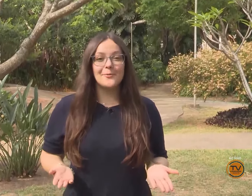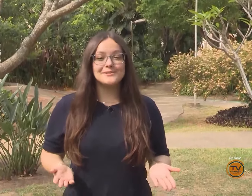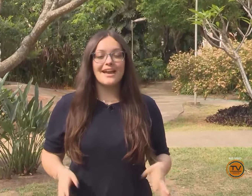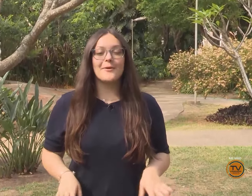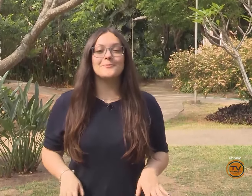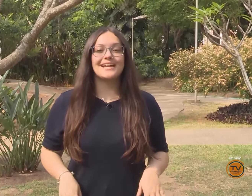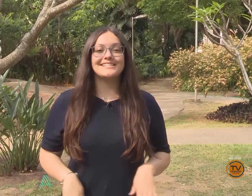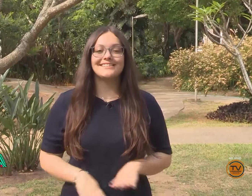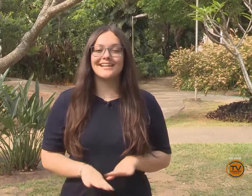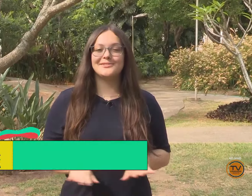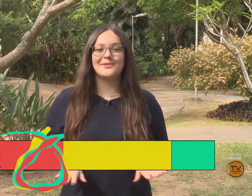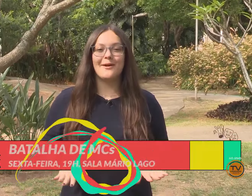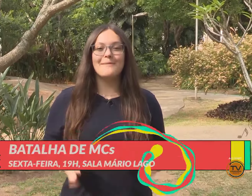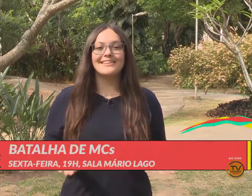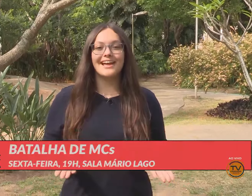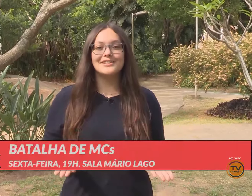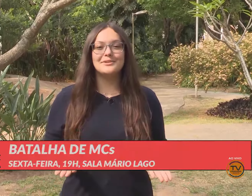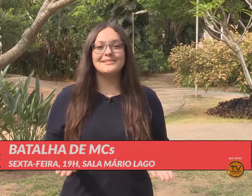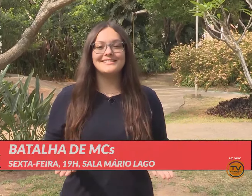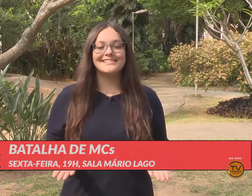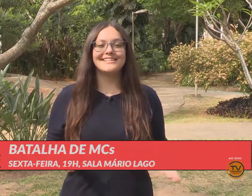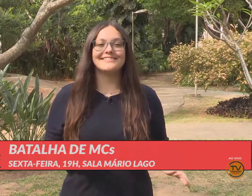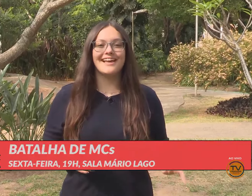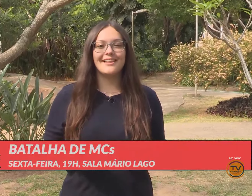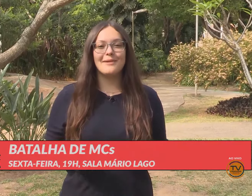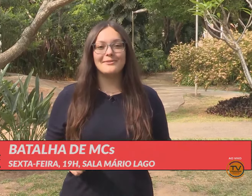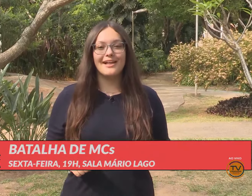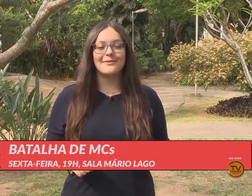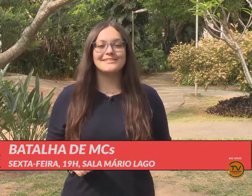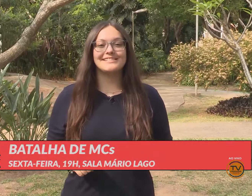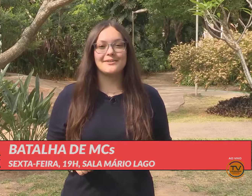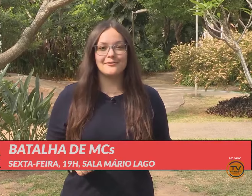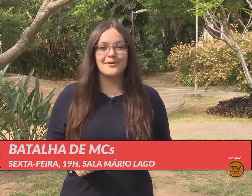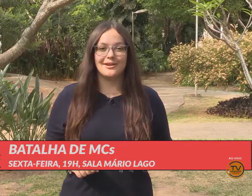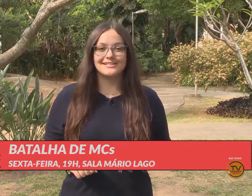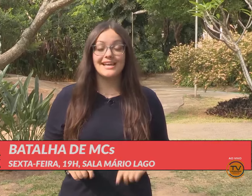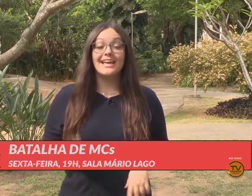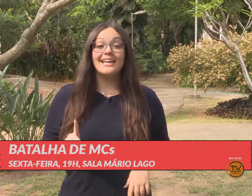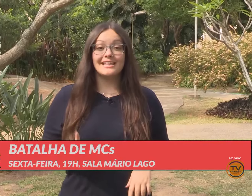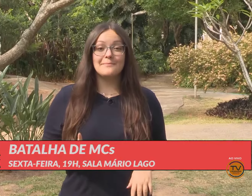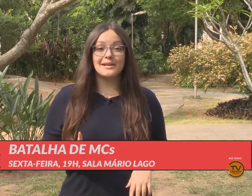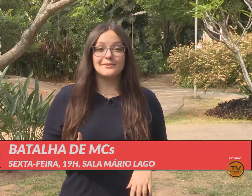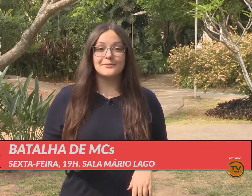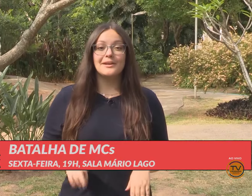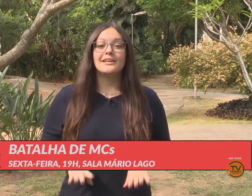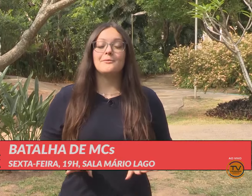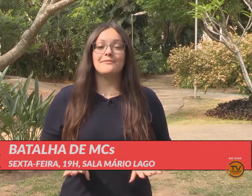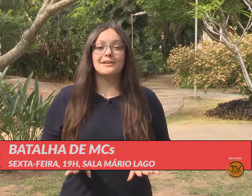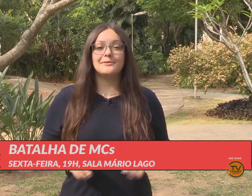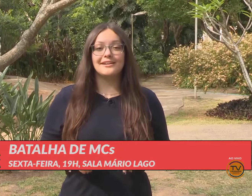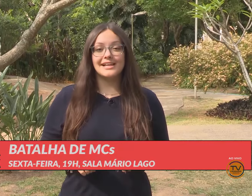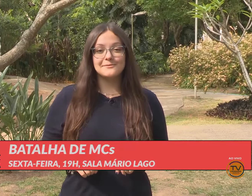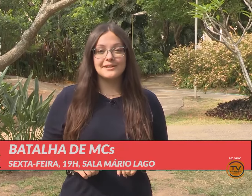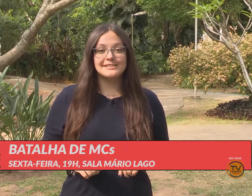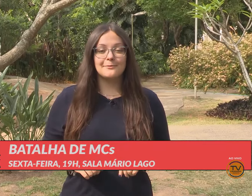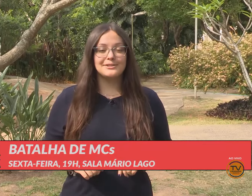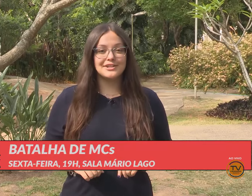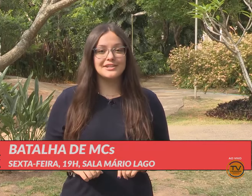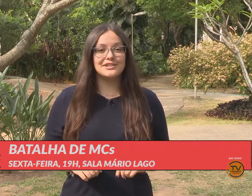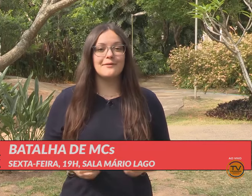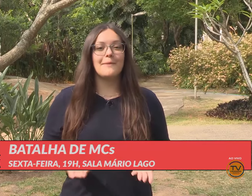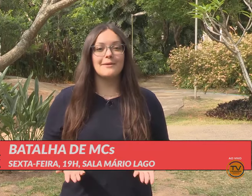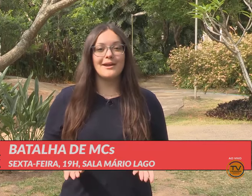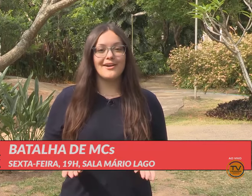sexta-feira, dia 11, acontece a tradicional Batalha de MCs na Sala Mário Lago, às 19 horas. E lembrando que o evento tem